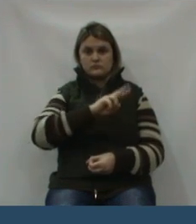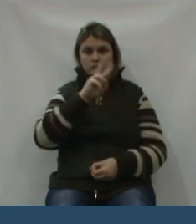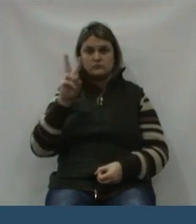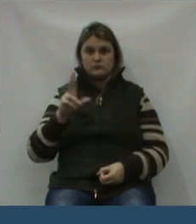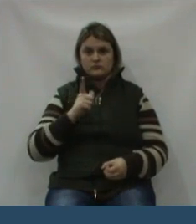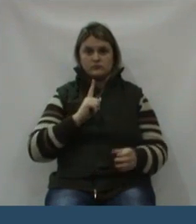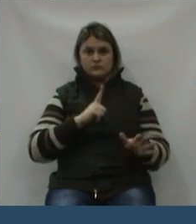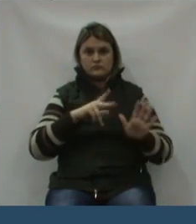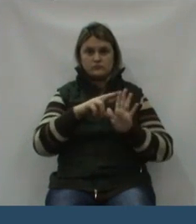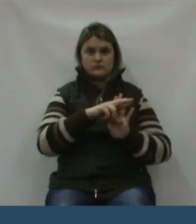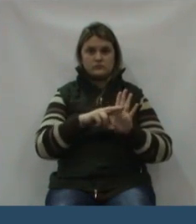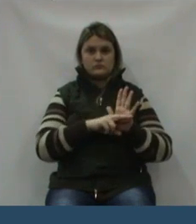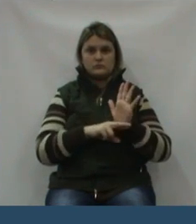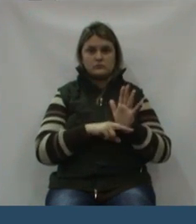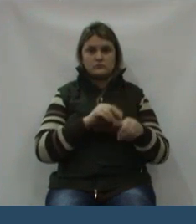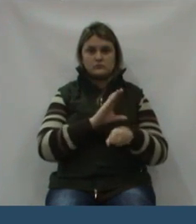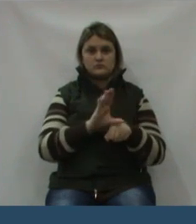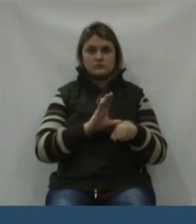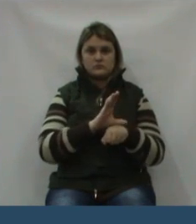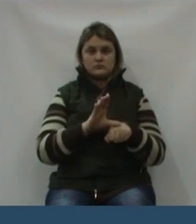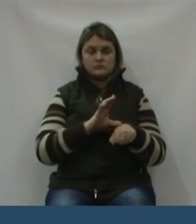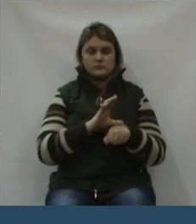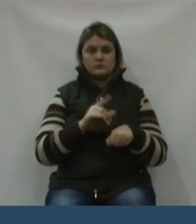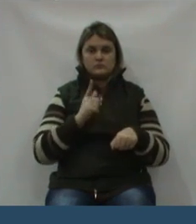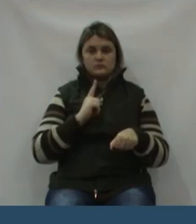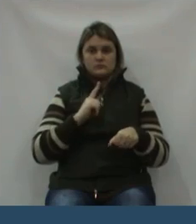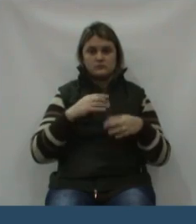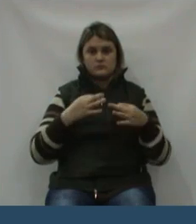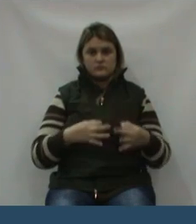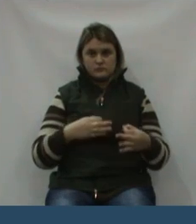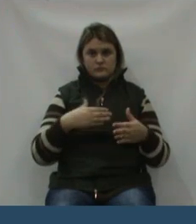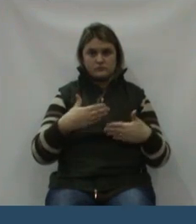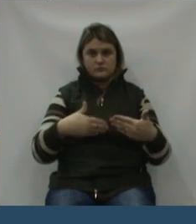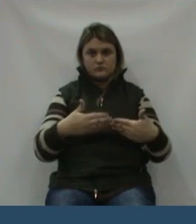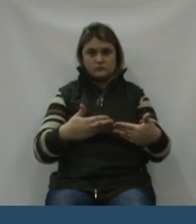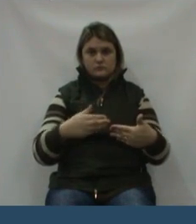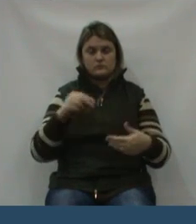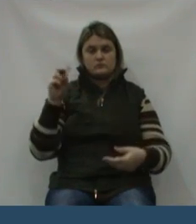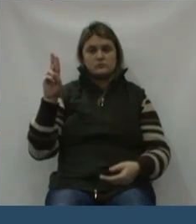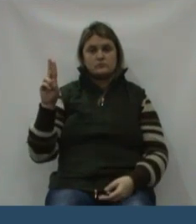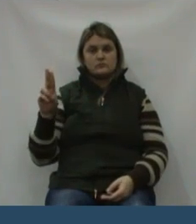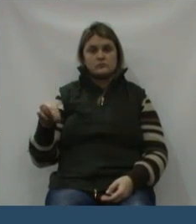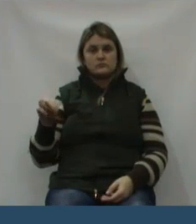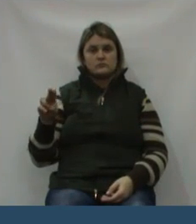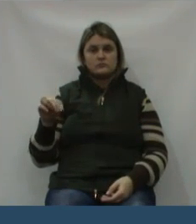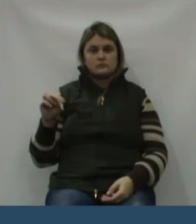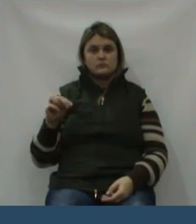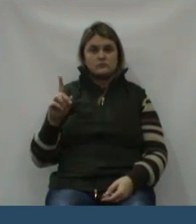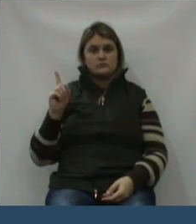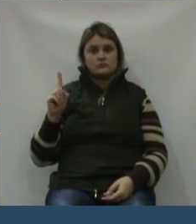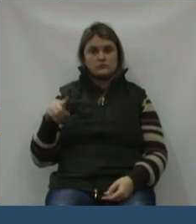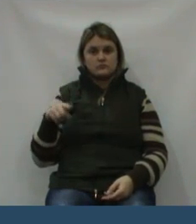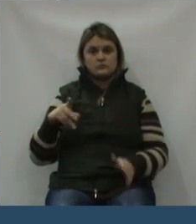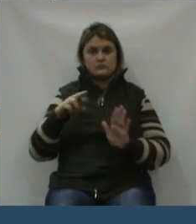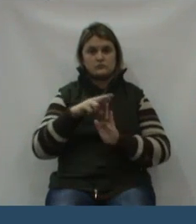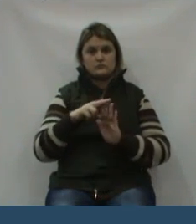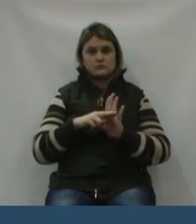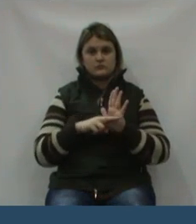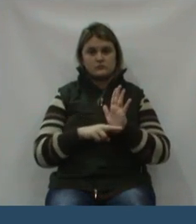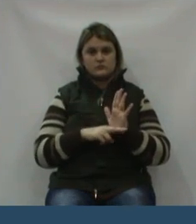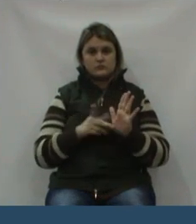constitucional, que tem a eficácia contida, nunca foi